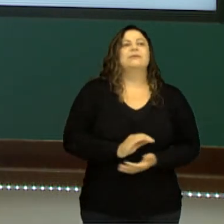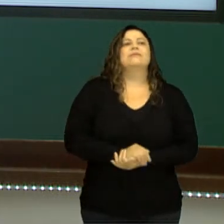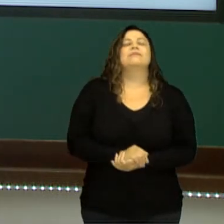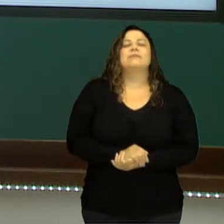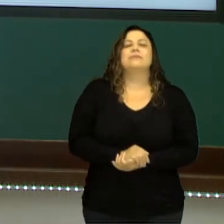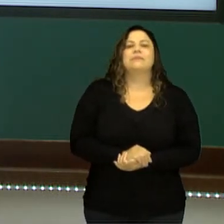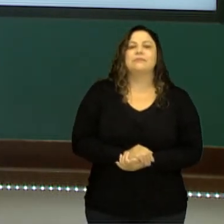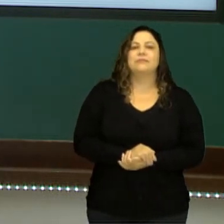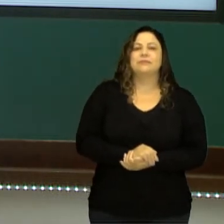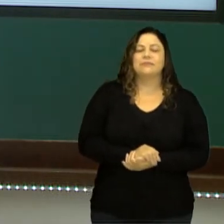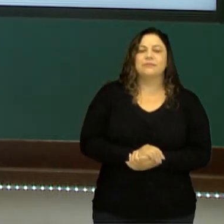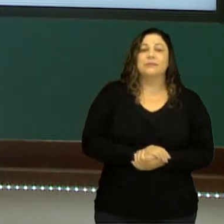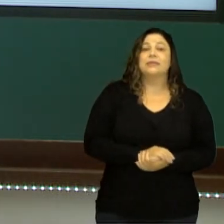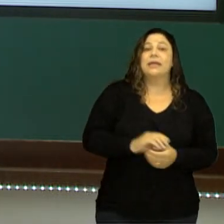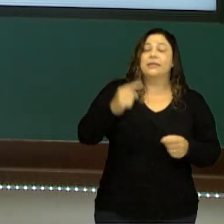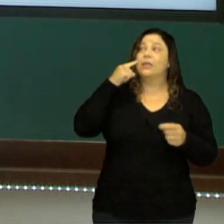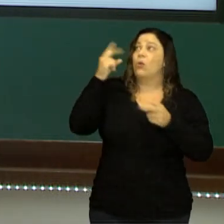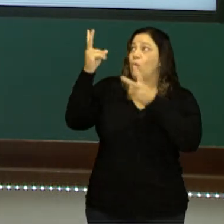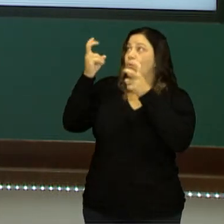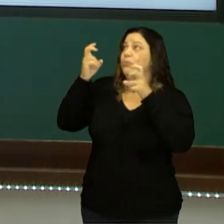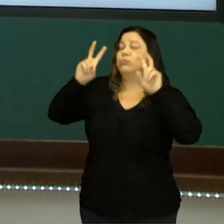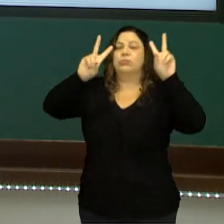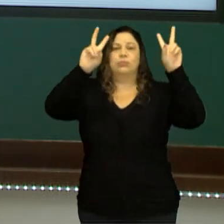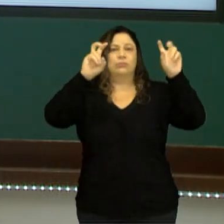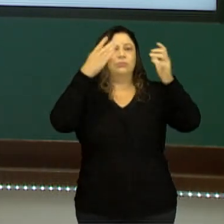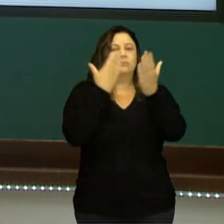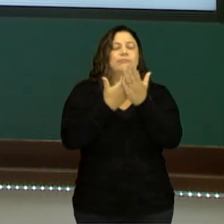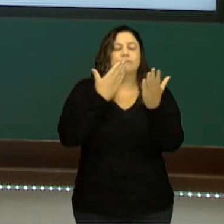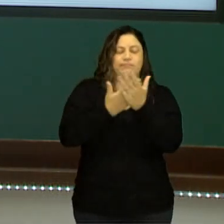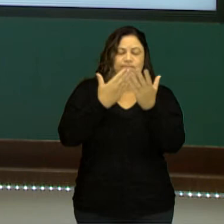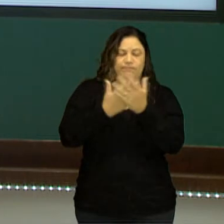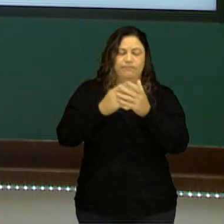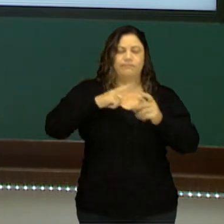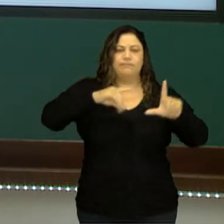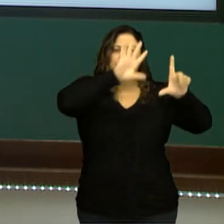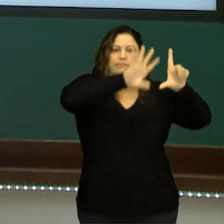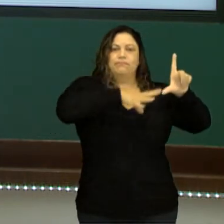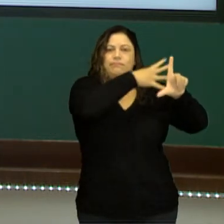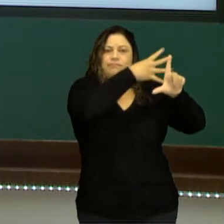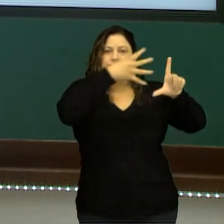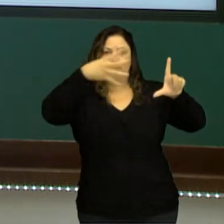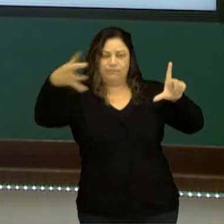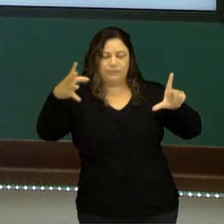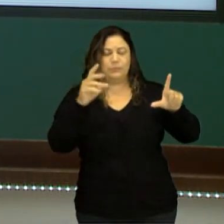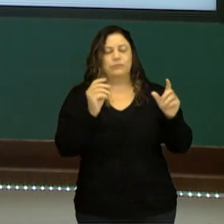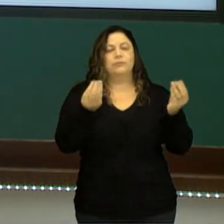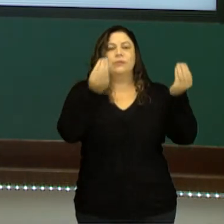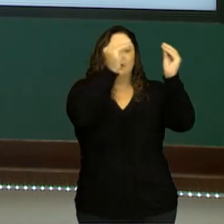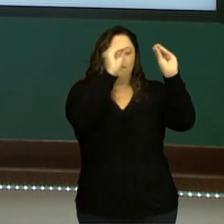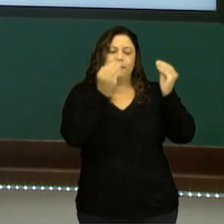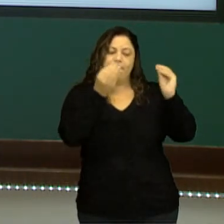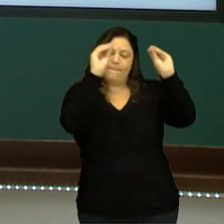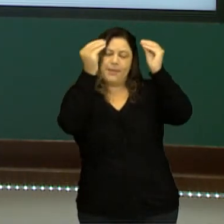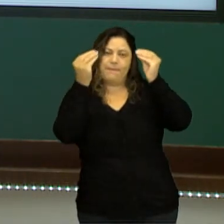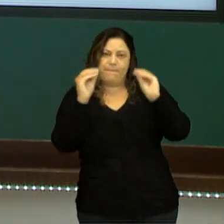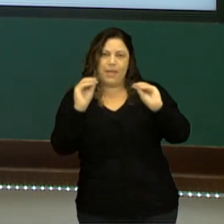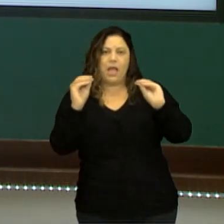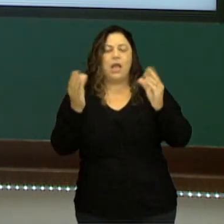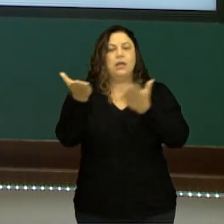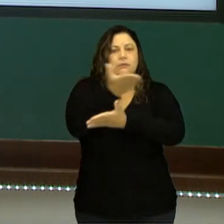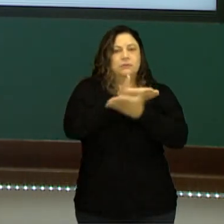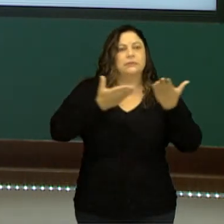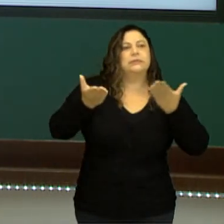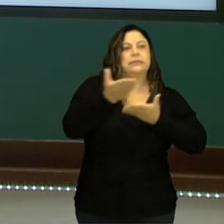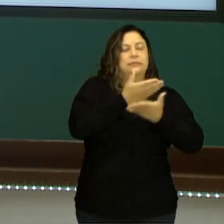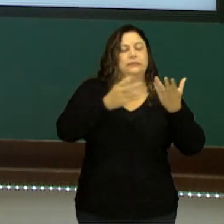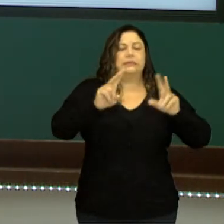intercale os assuntos de estudos, né, pessoal? Você tem lá o seu cronograma de estudos, então é importante que você intercale